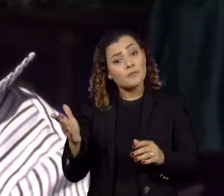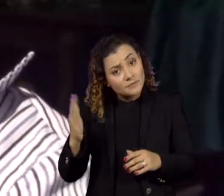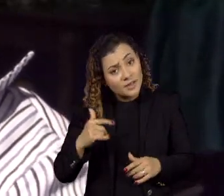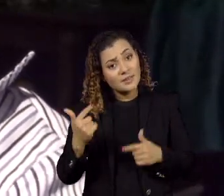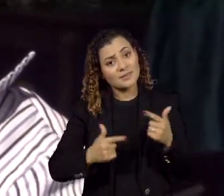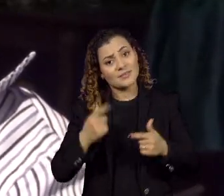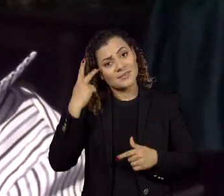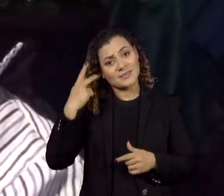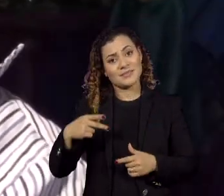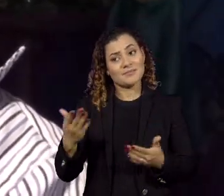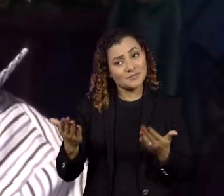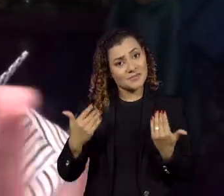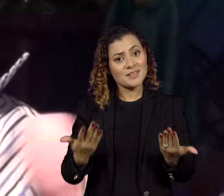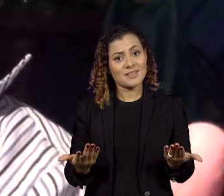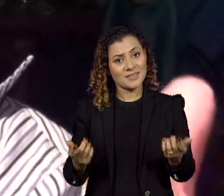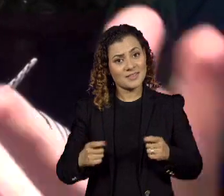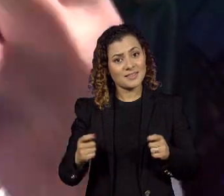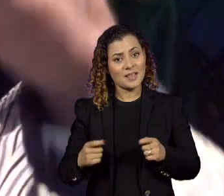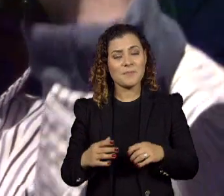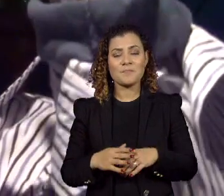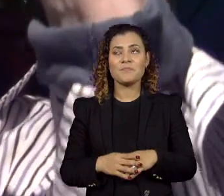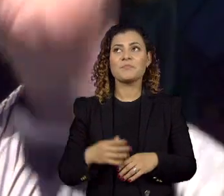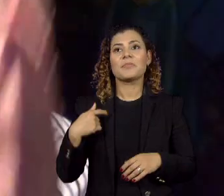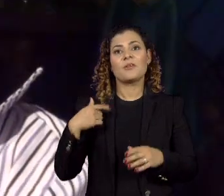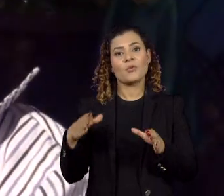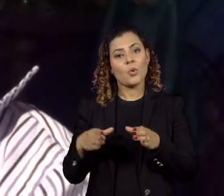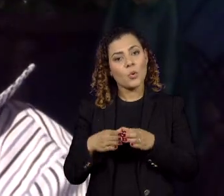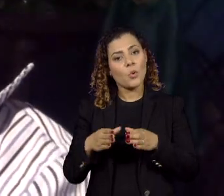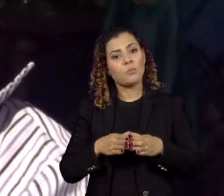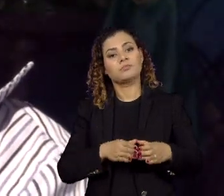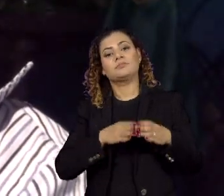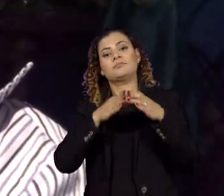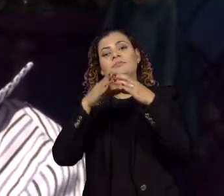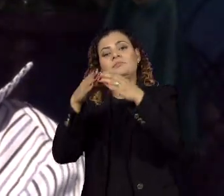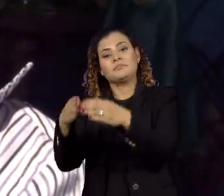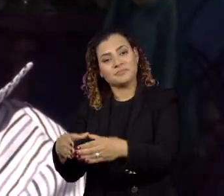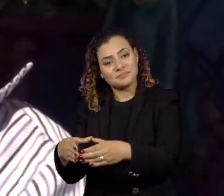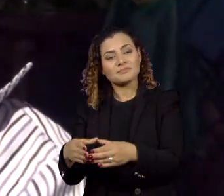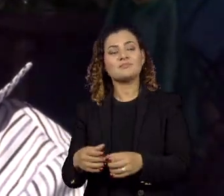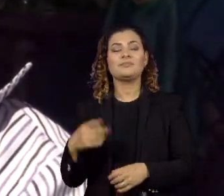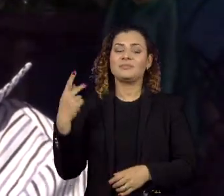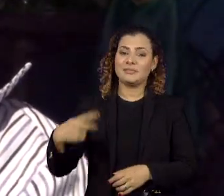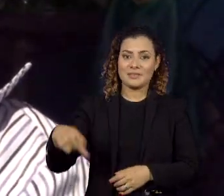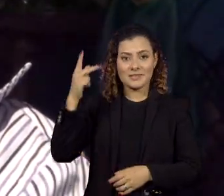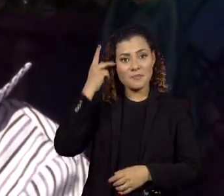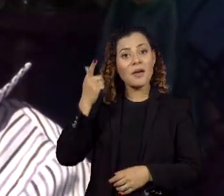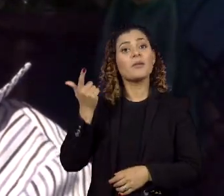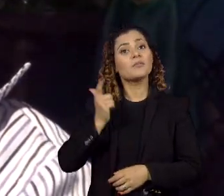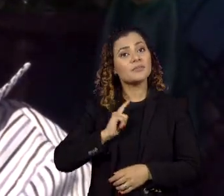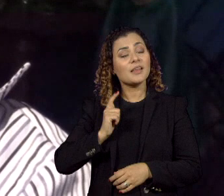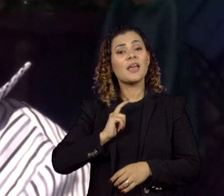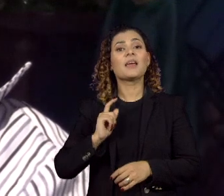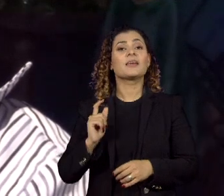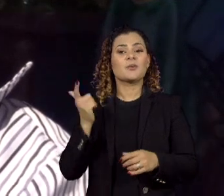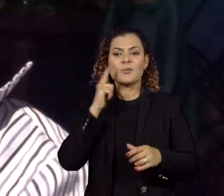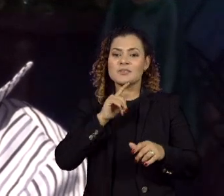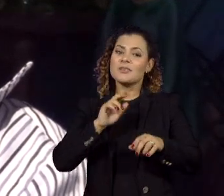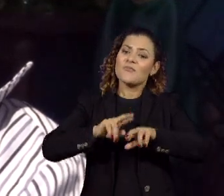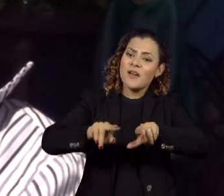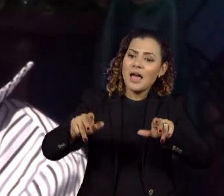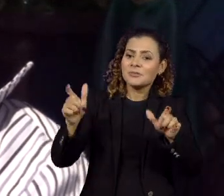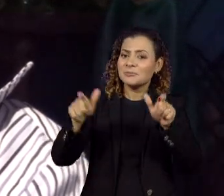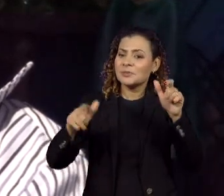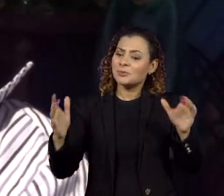trabalhar em São Paulo. Aí vim com todo um grupo meu. Éramos umas 10 pessoas, pelo menos. Aí